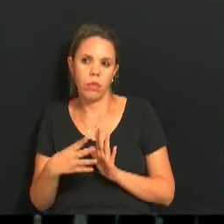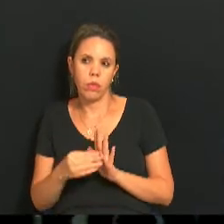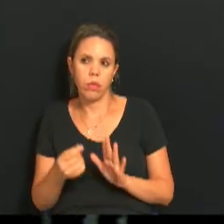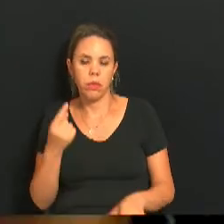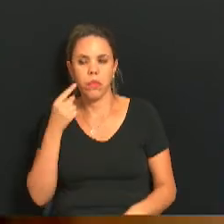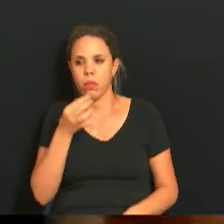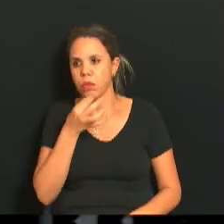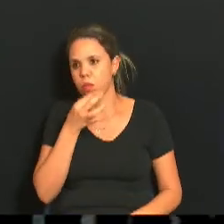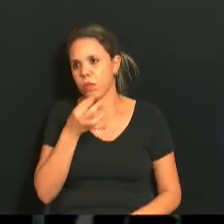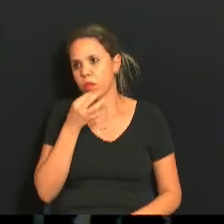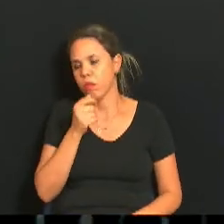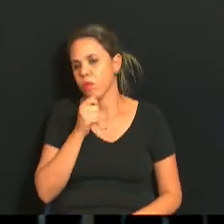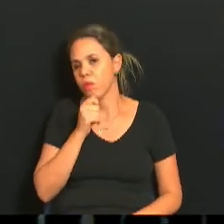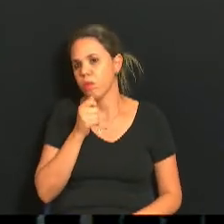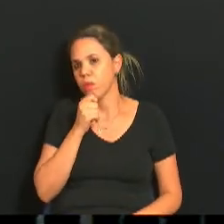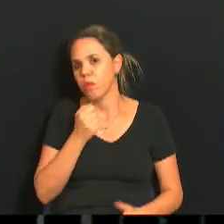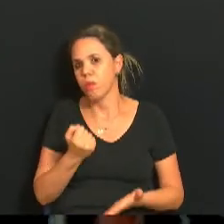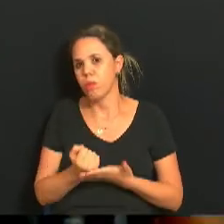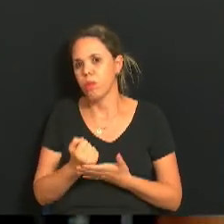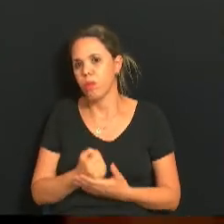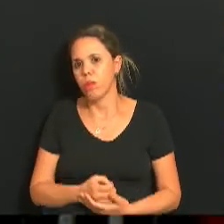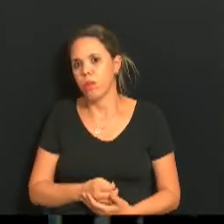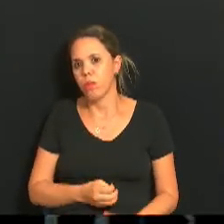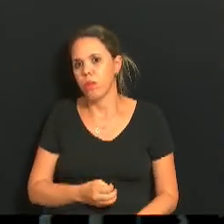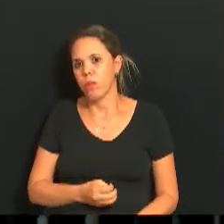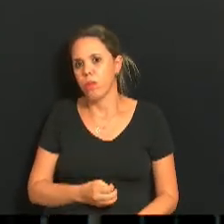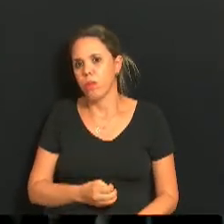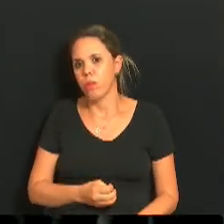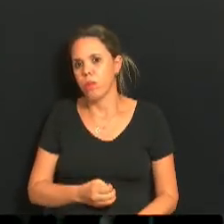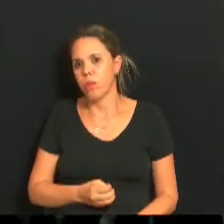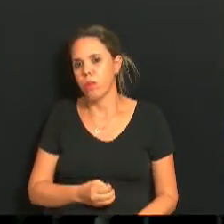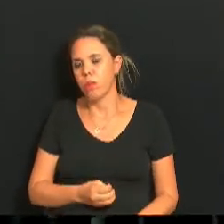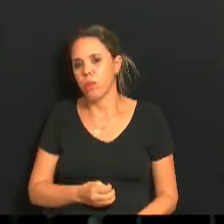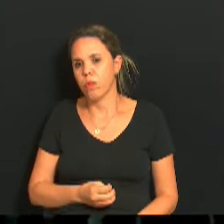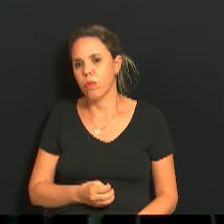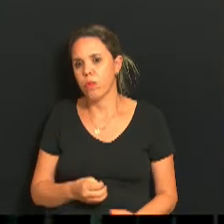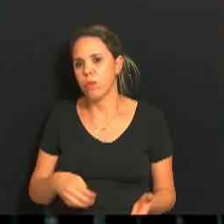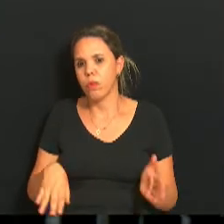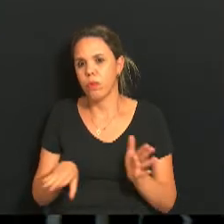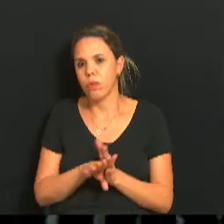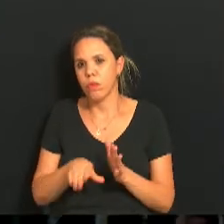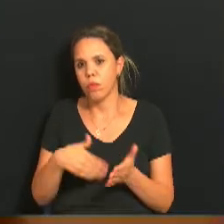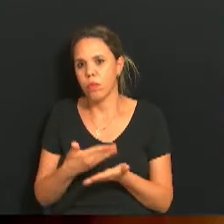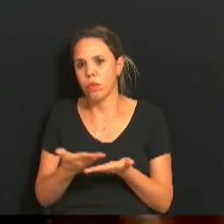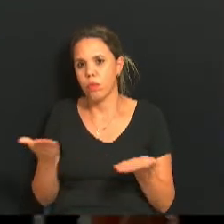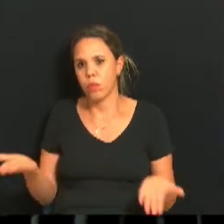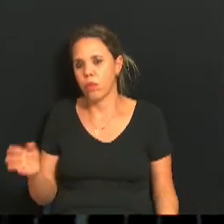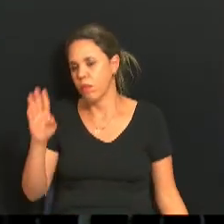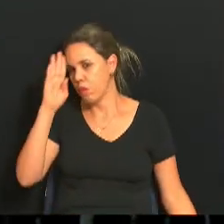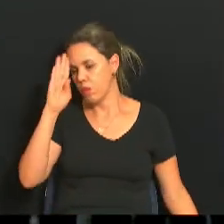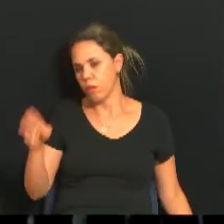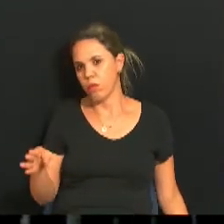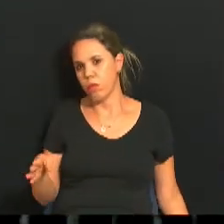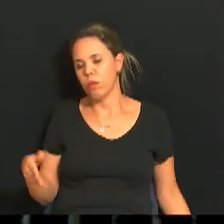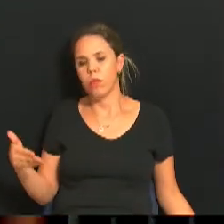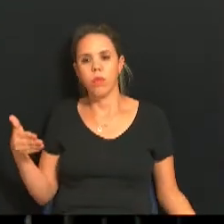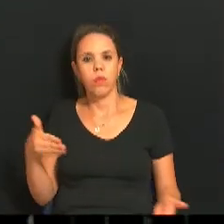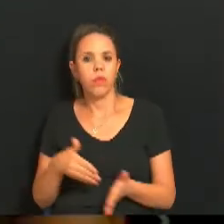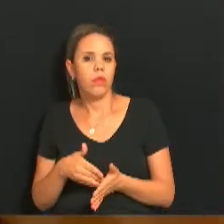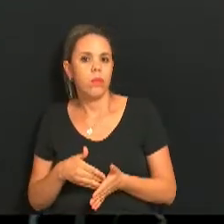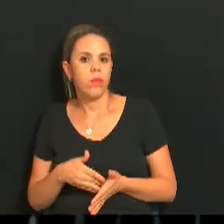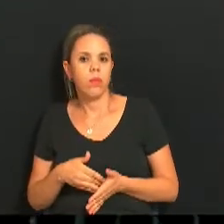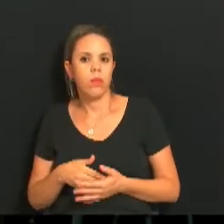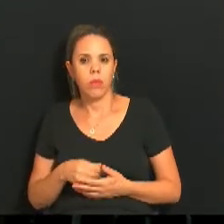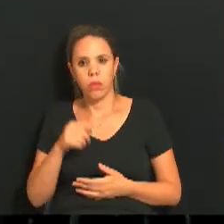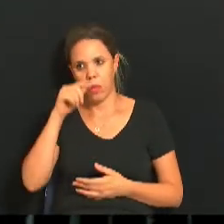ideia e ajudou é que nós que nós chegássemos até aqui nem e pediu que